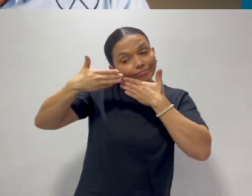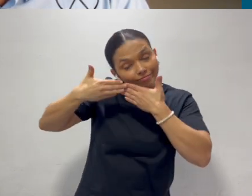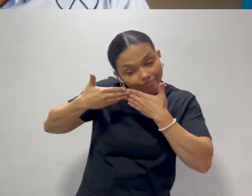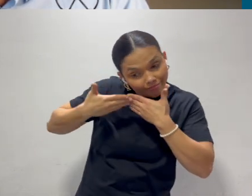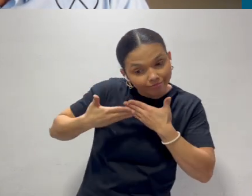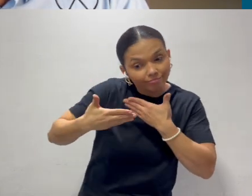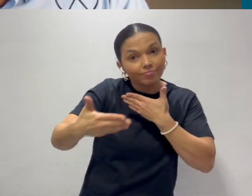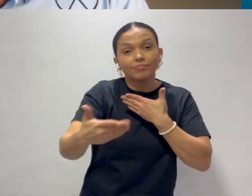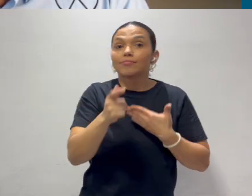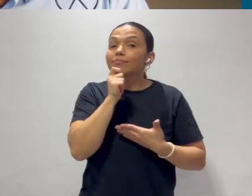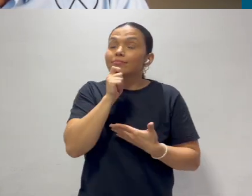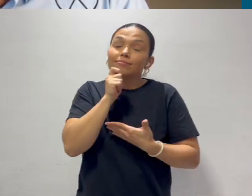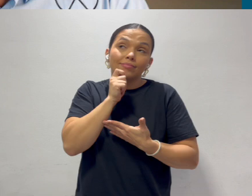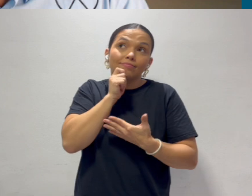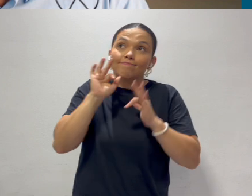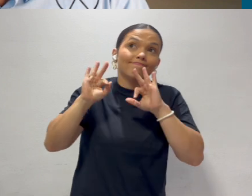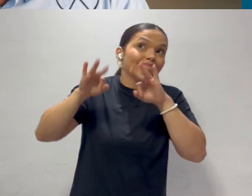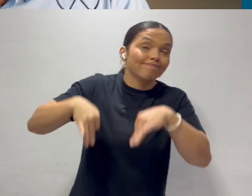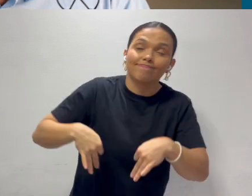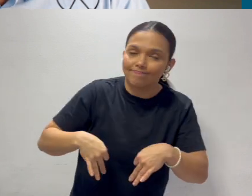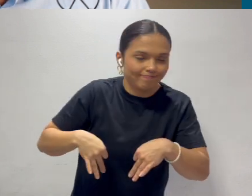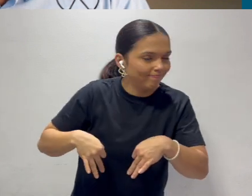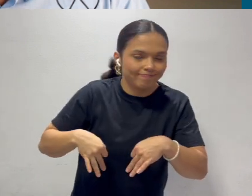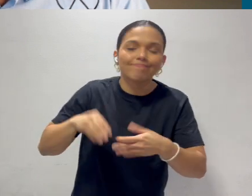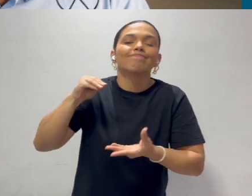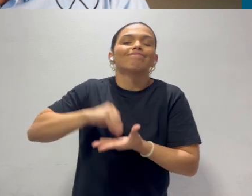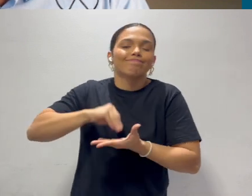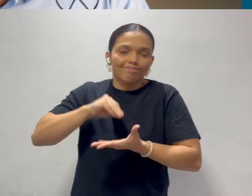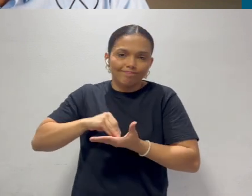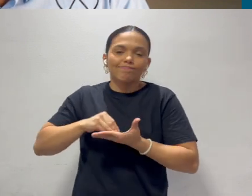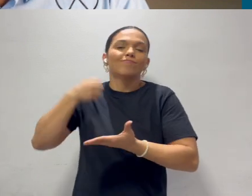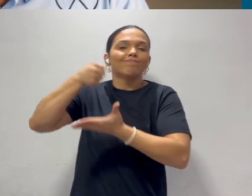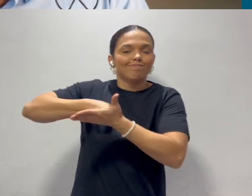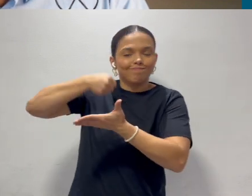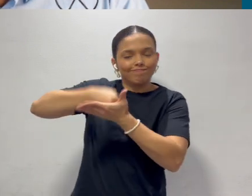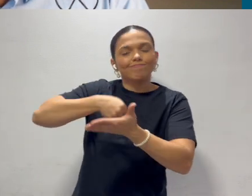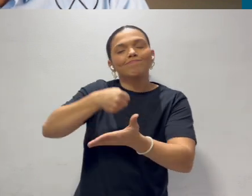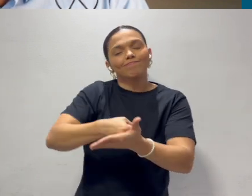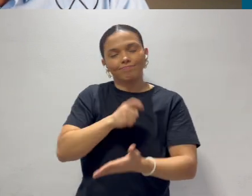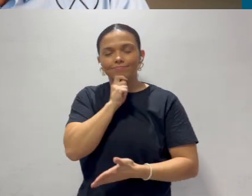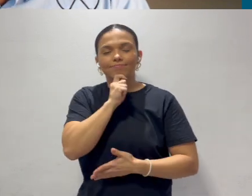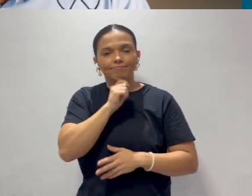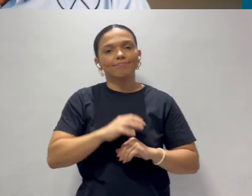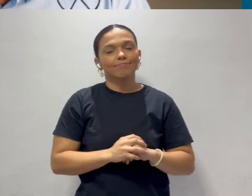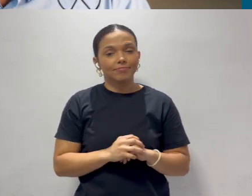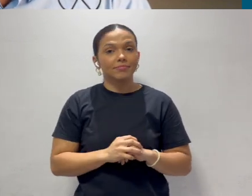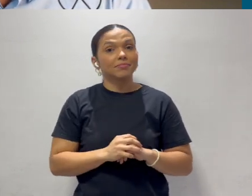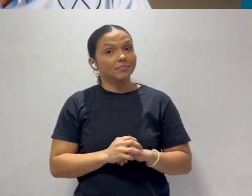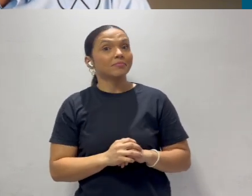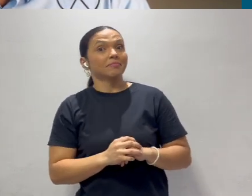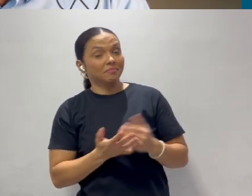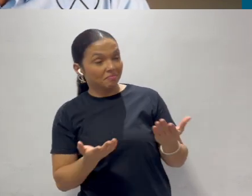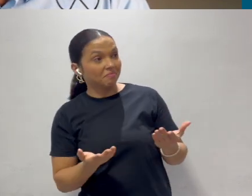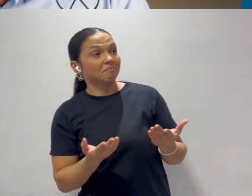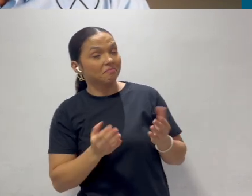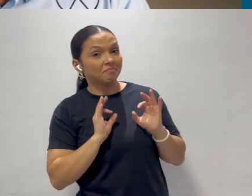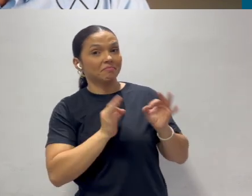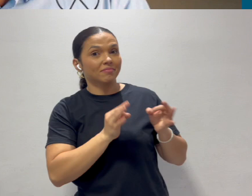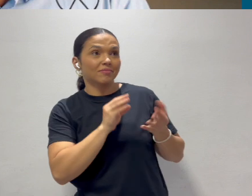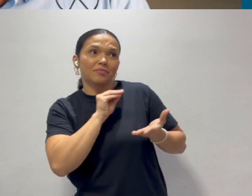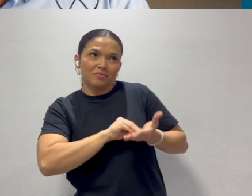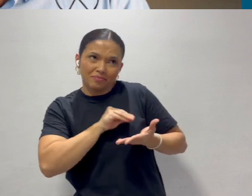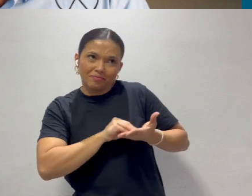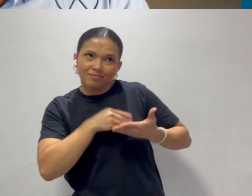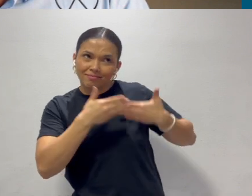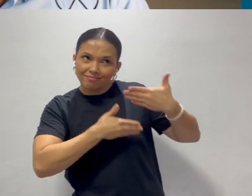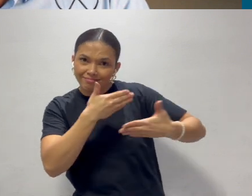história ainda está para acabar, ainda falta um tempo ainda para acabar. Olha, você está até entusiasmado,